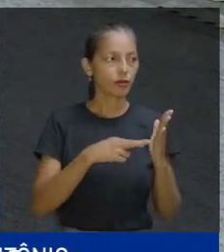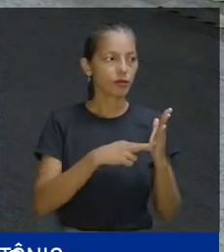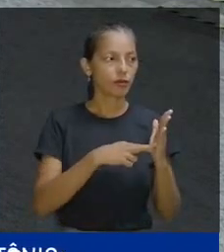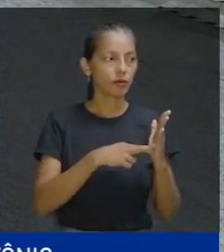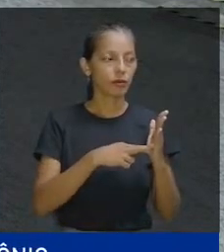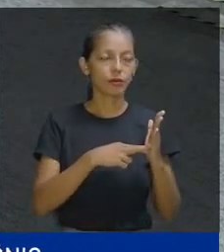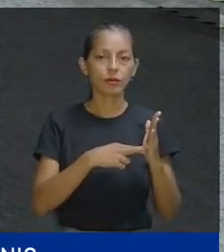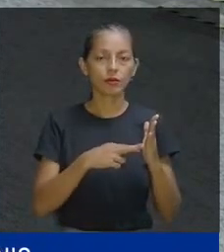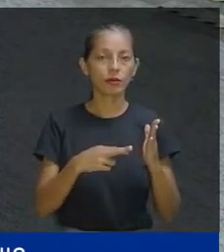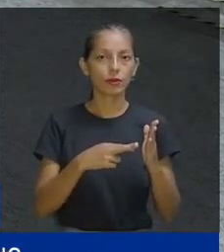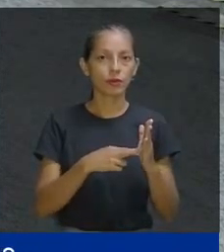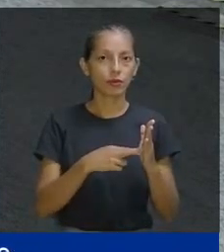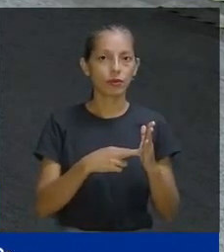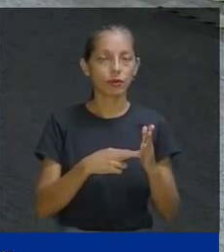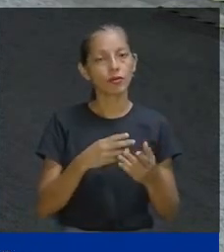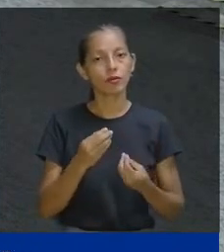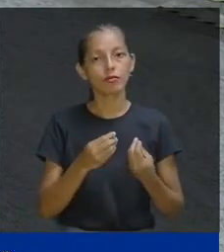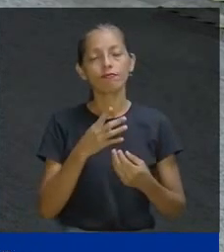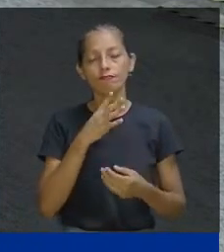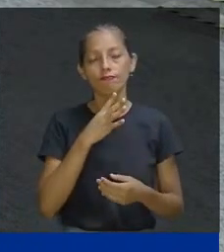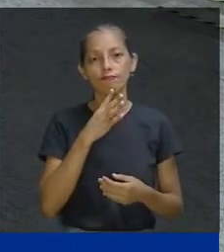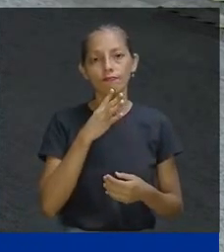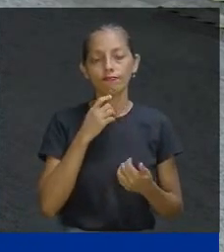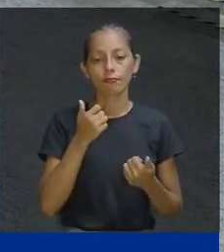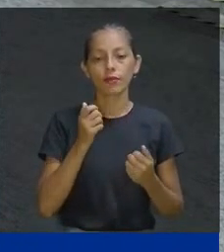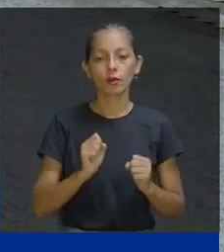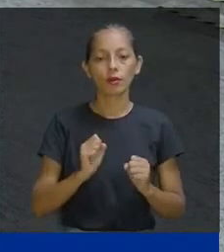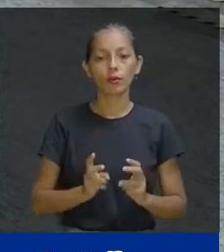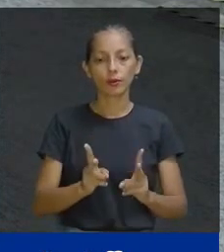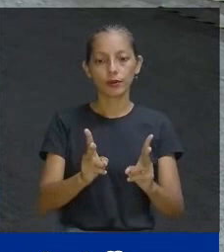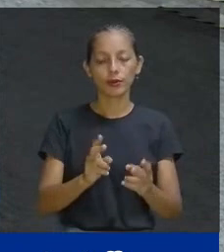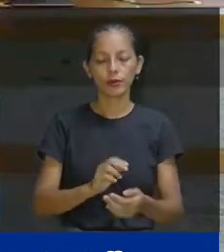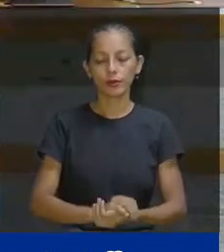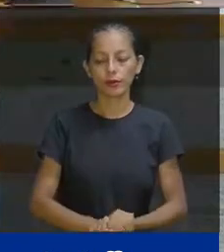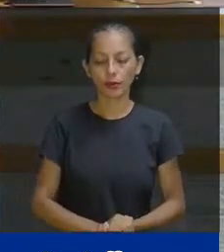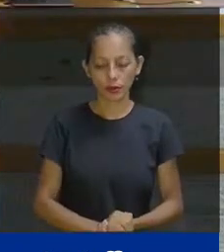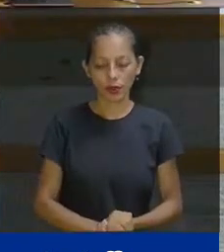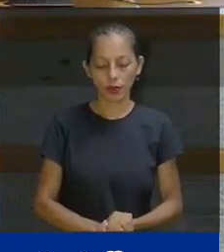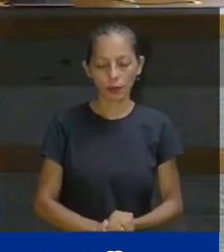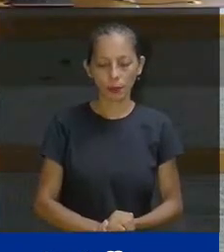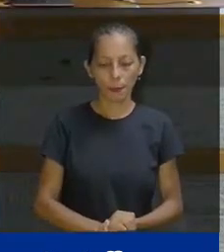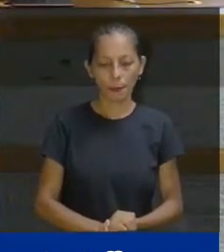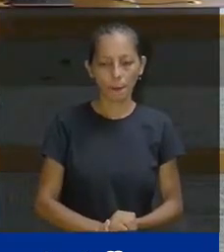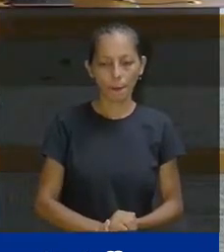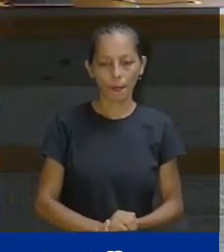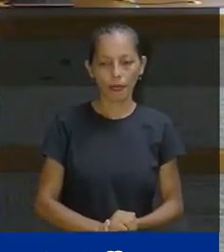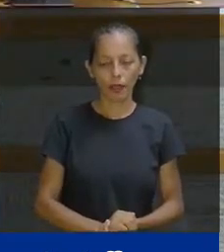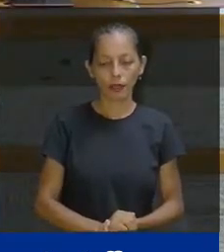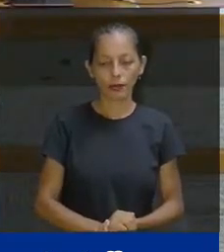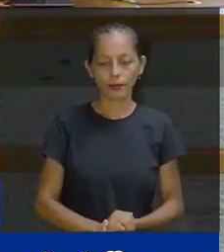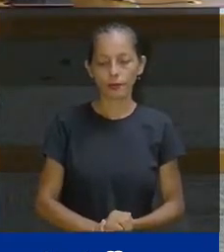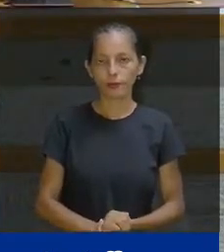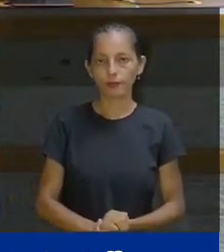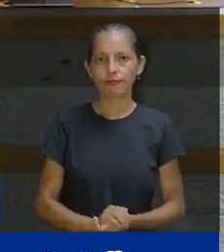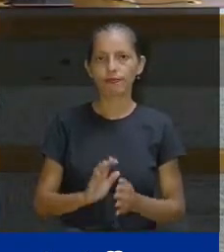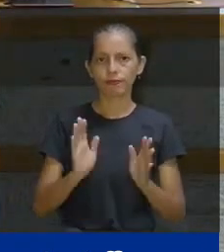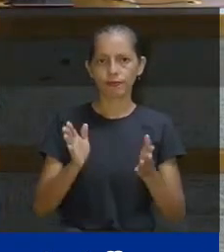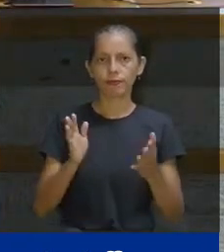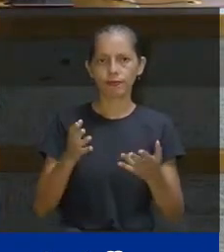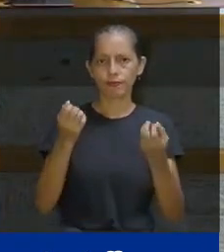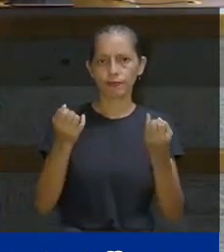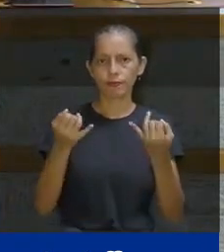recurso, excelências. Pronto, conhecido, pode prosseguir, desembargador. Excelências, conforme narrado, o recorrente